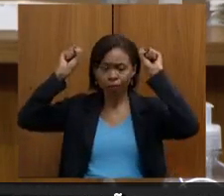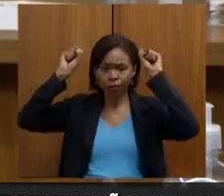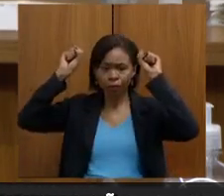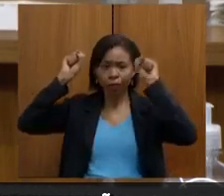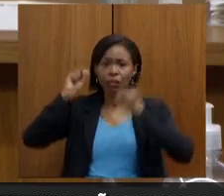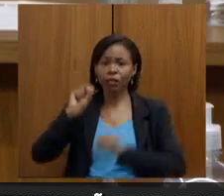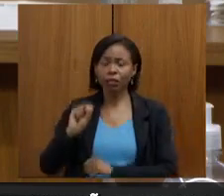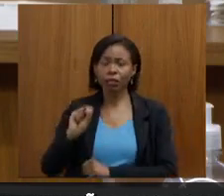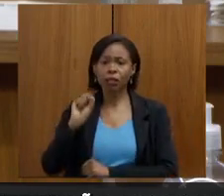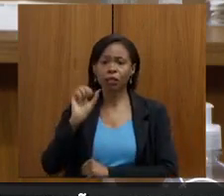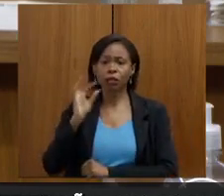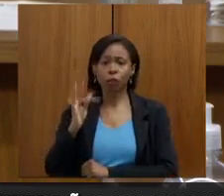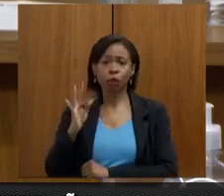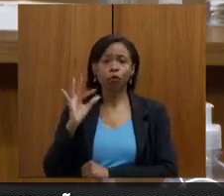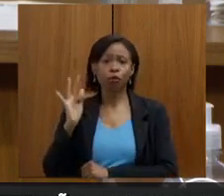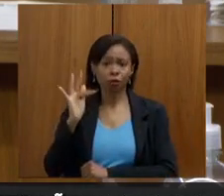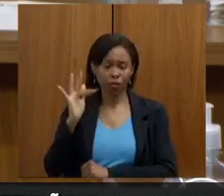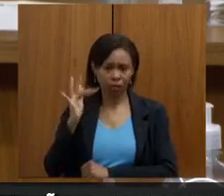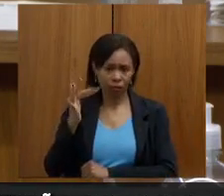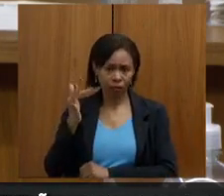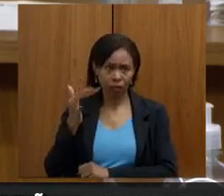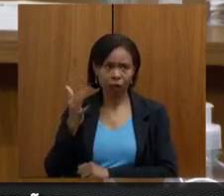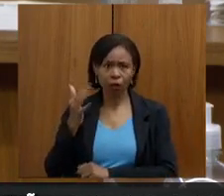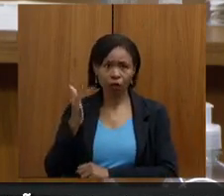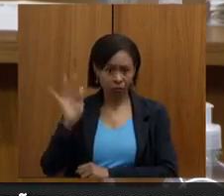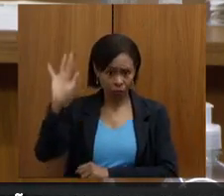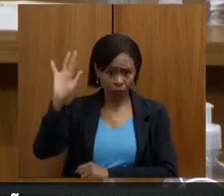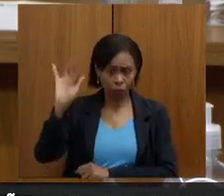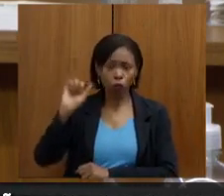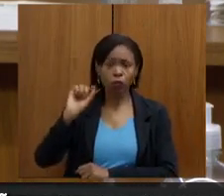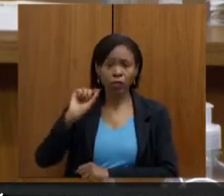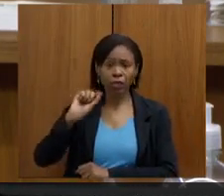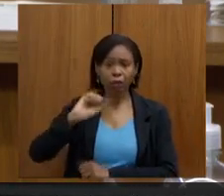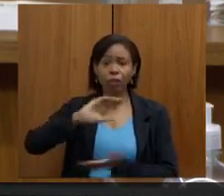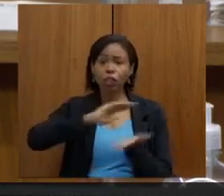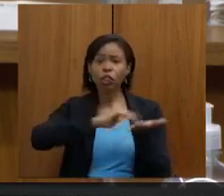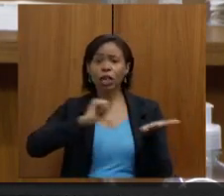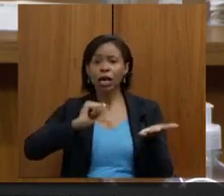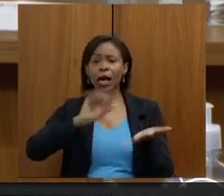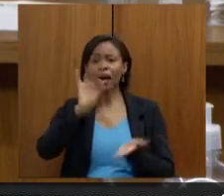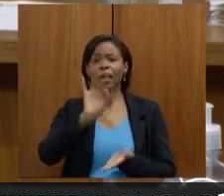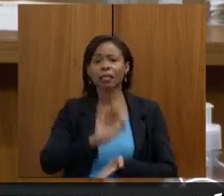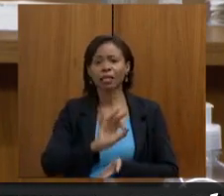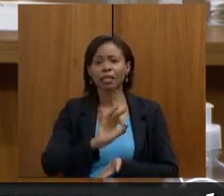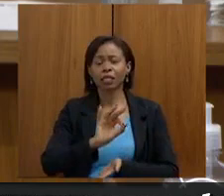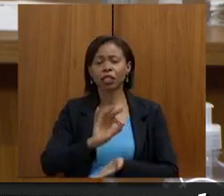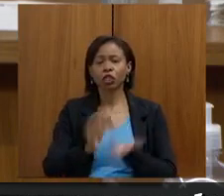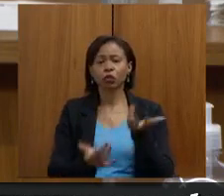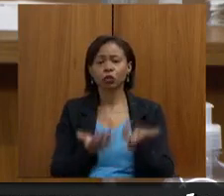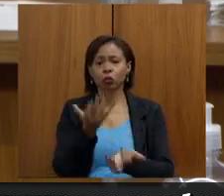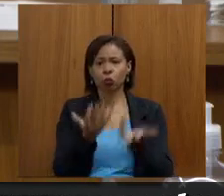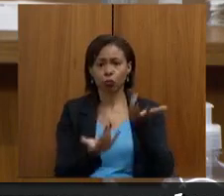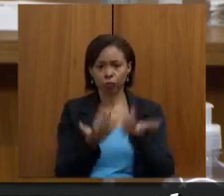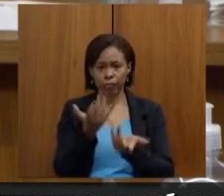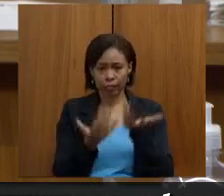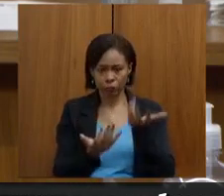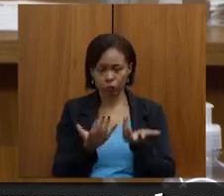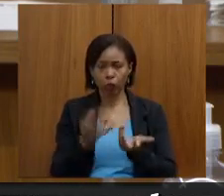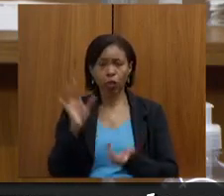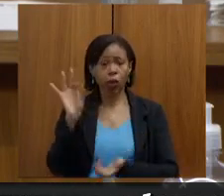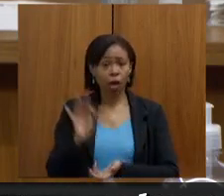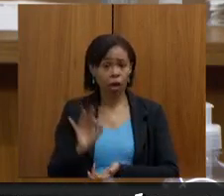com extinção da taxa de incêndio então nós tivemos aí a extinção da taxa de incêndio